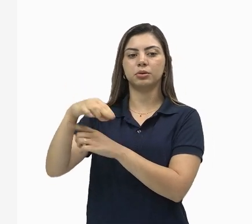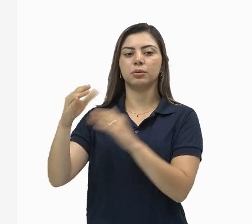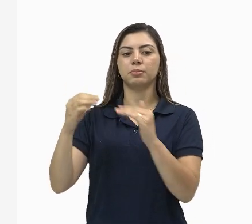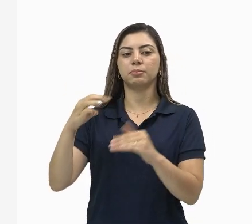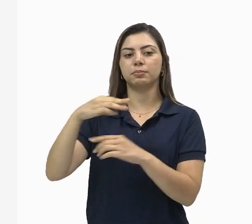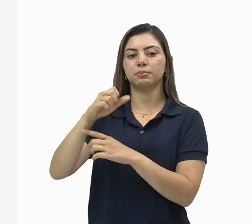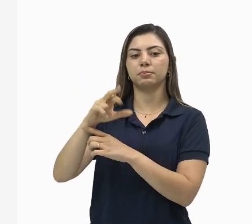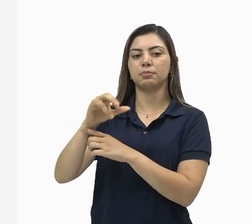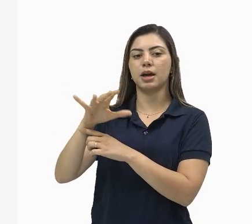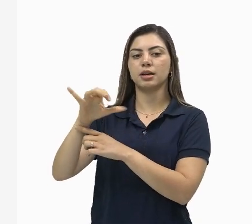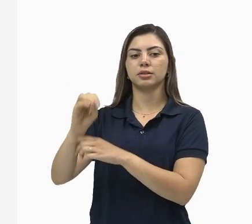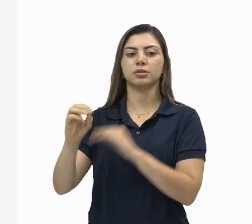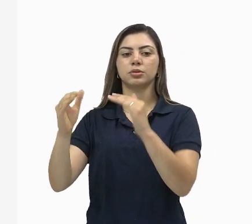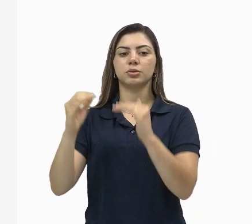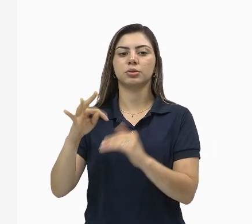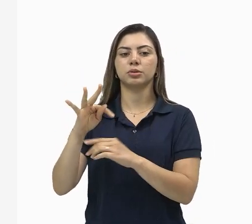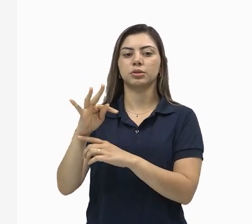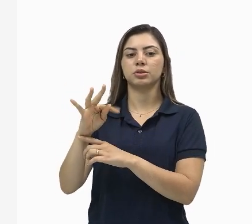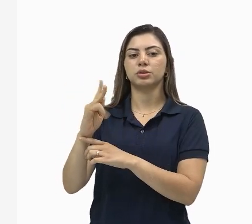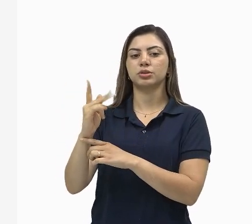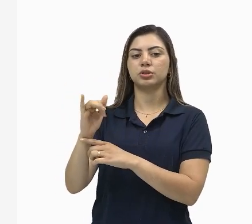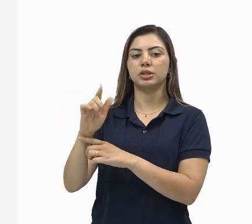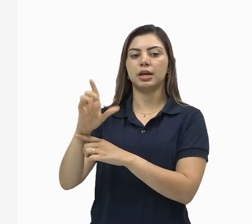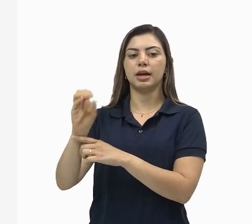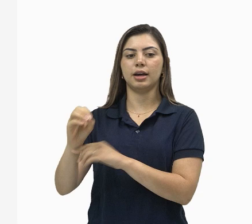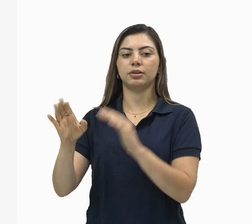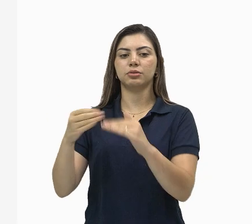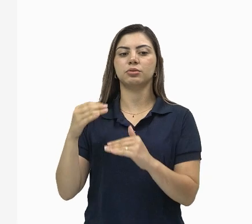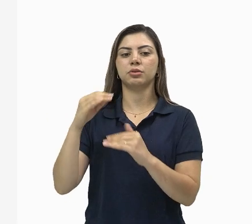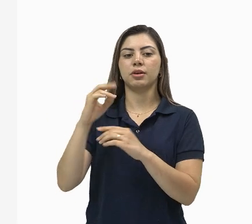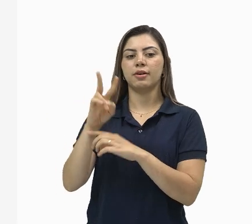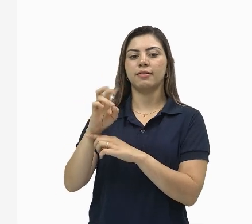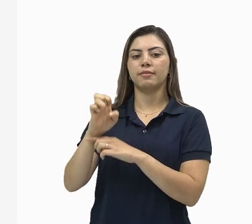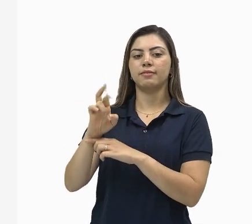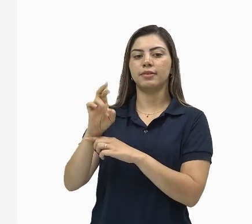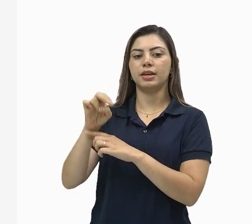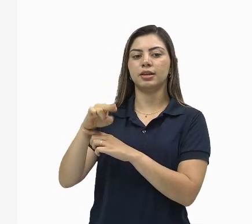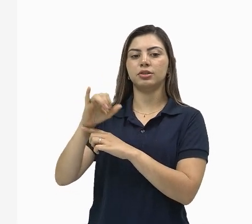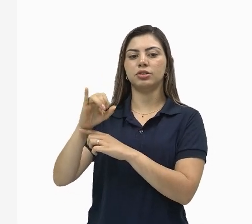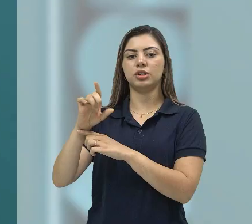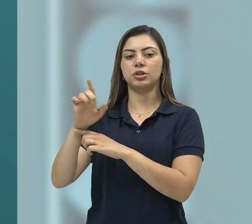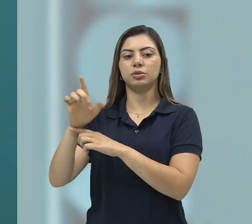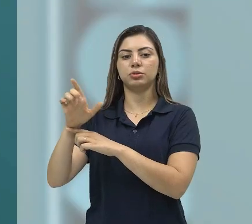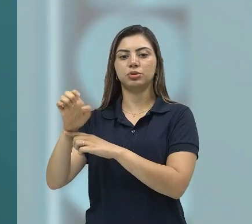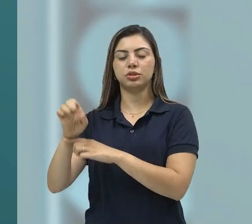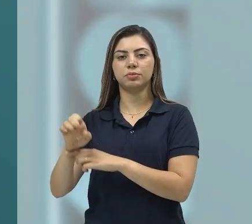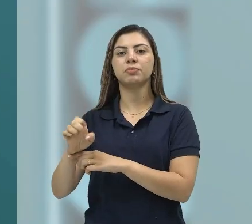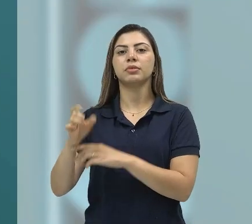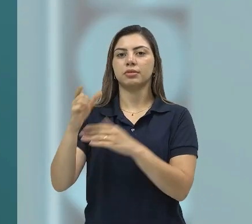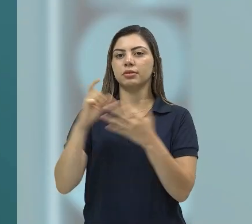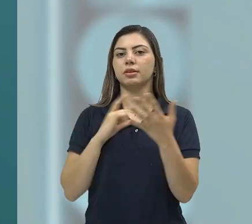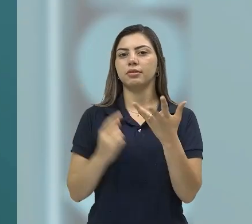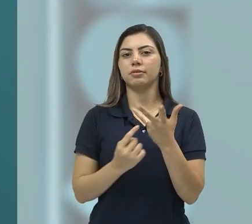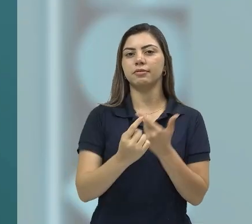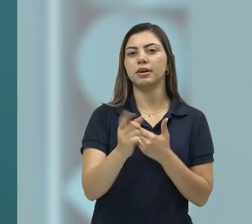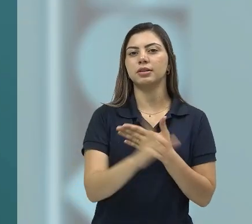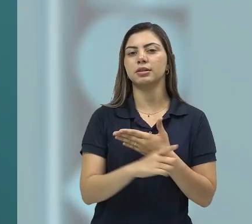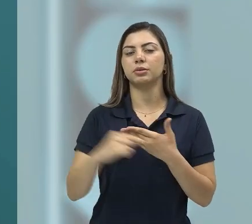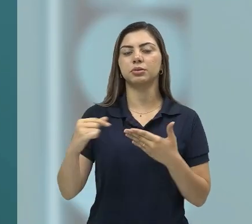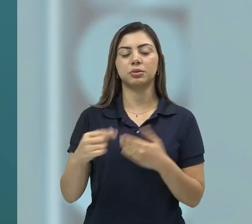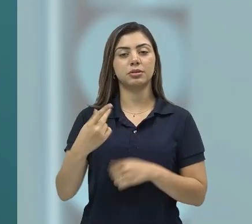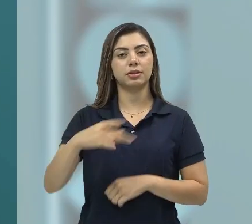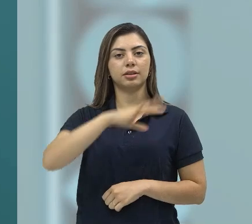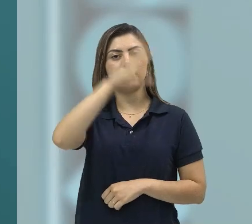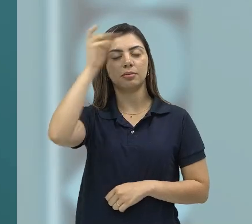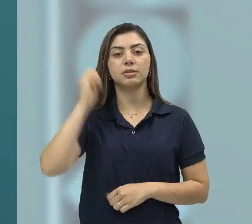Mello, Verenilde Pereira e Márcia Antonelli. Então, são esses autores aí amazonenses e a gente vai